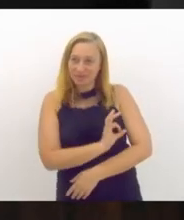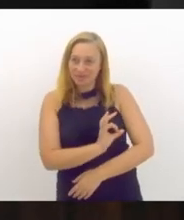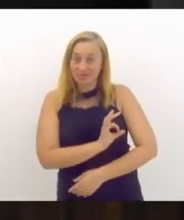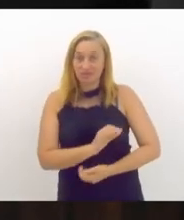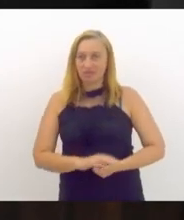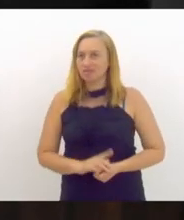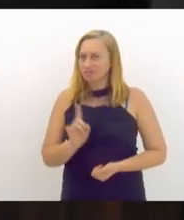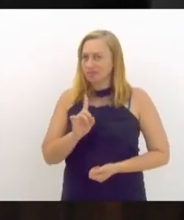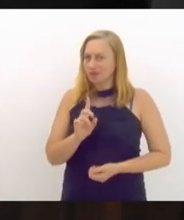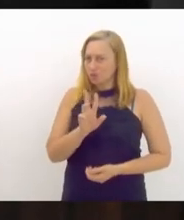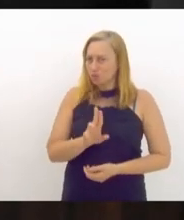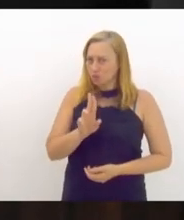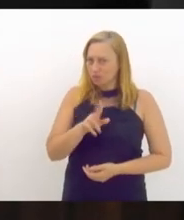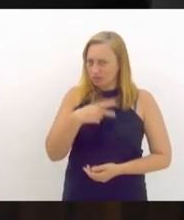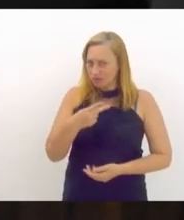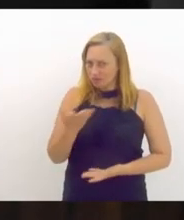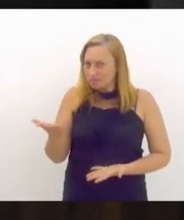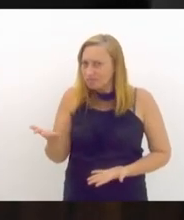Não vai fazer...